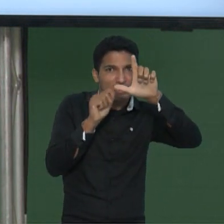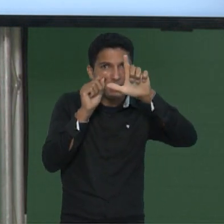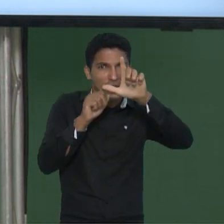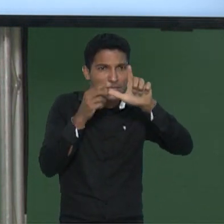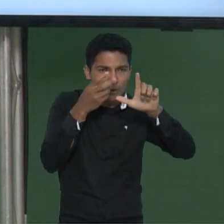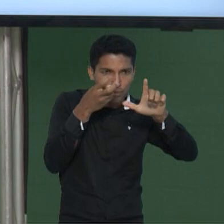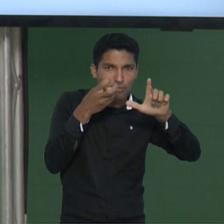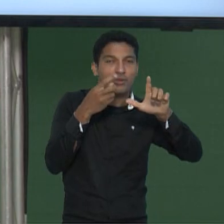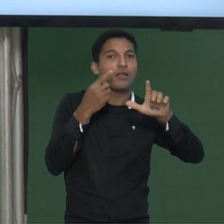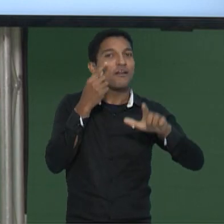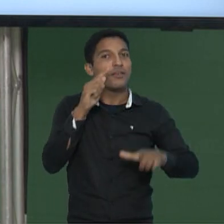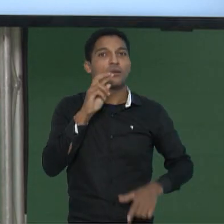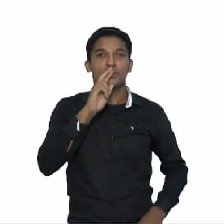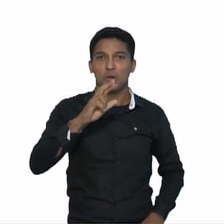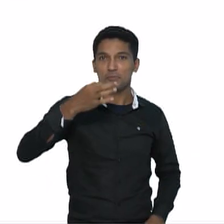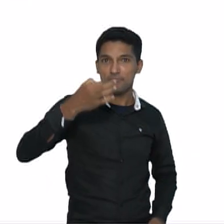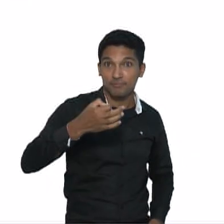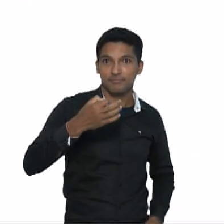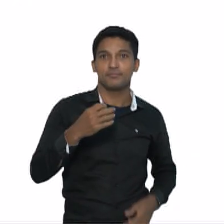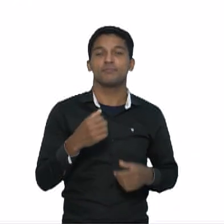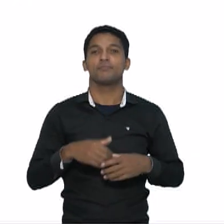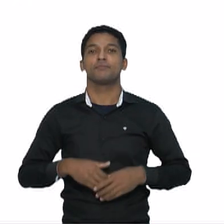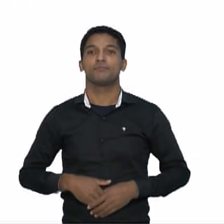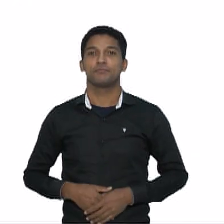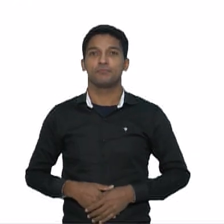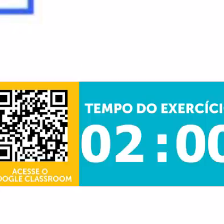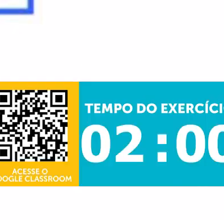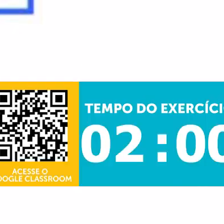marque a opção correta.